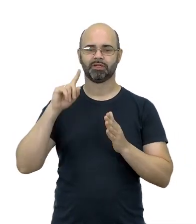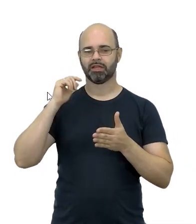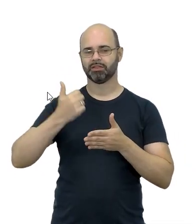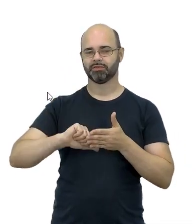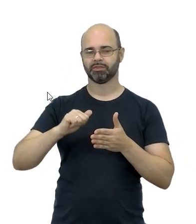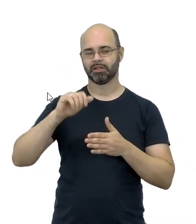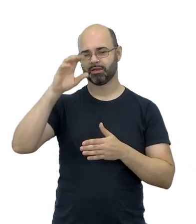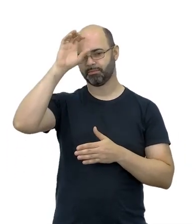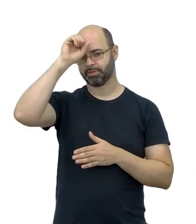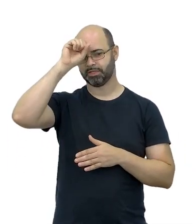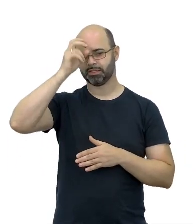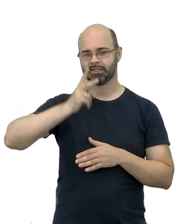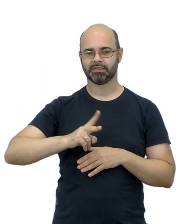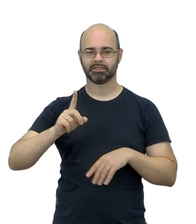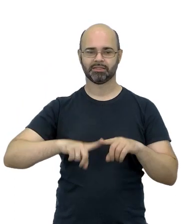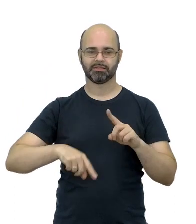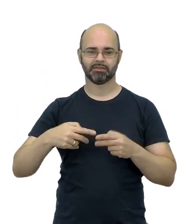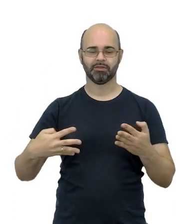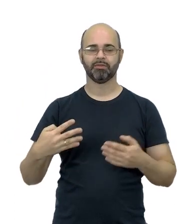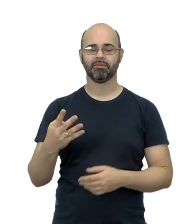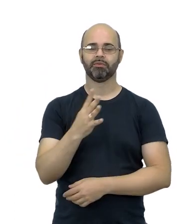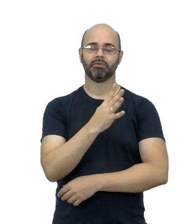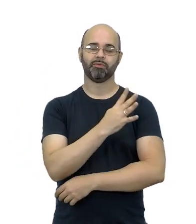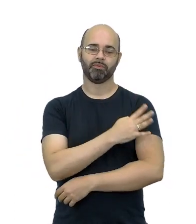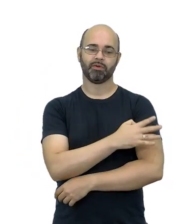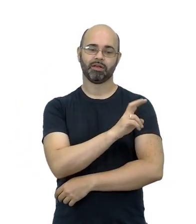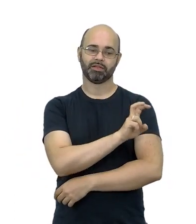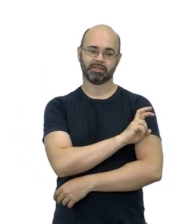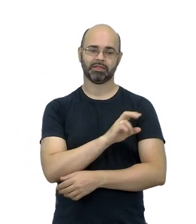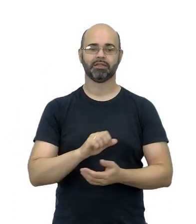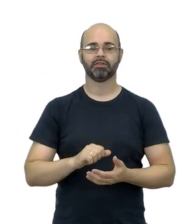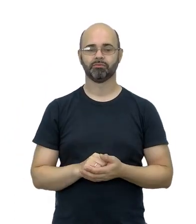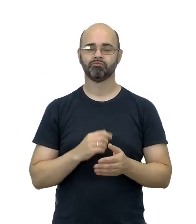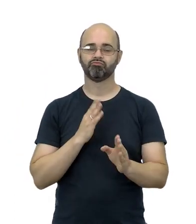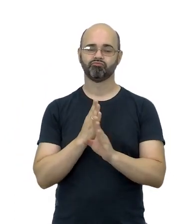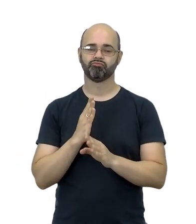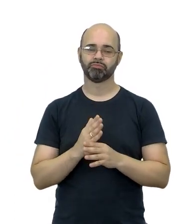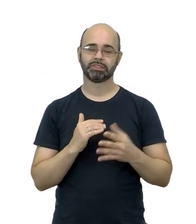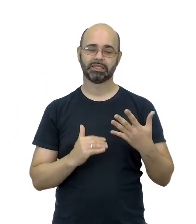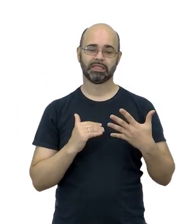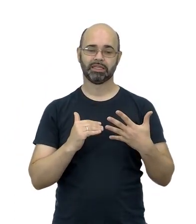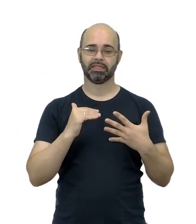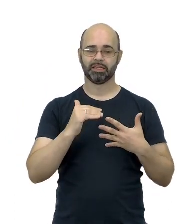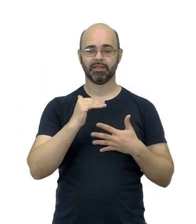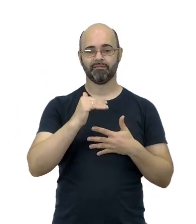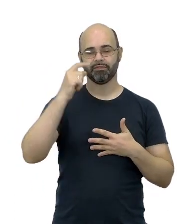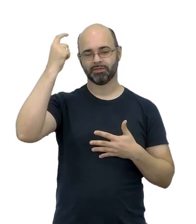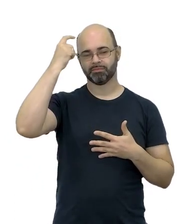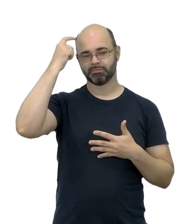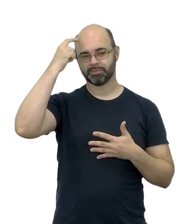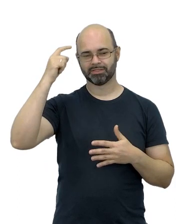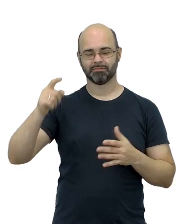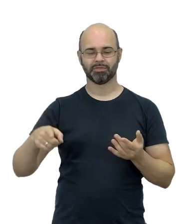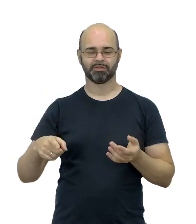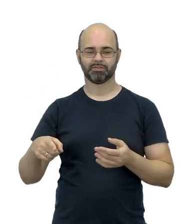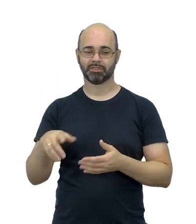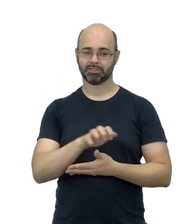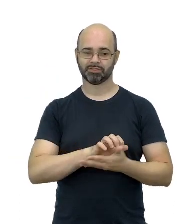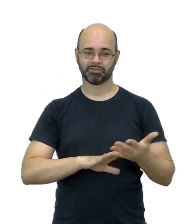do material Aprender Sempre, uma do quarto e outra do quinto ano, identificamos quais são os níveis de pensamento que essas